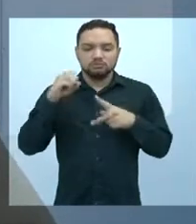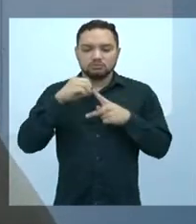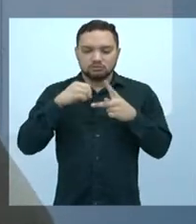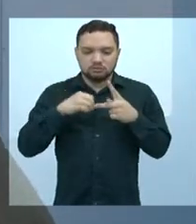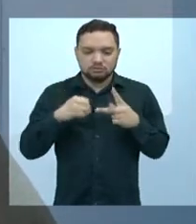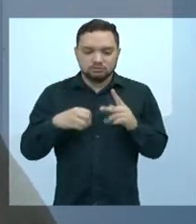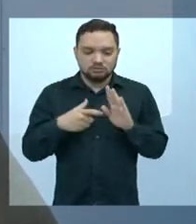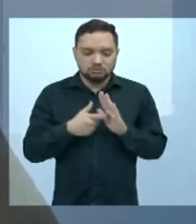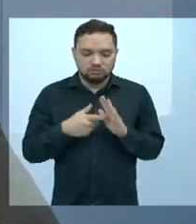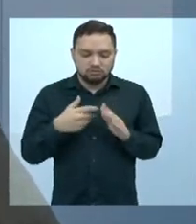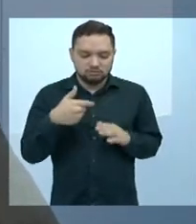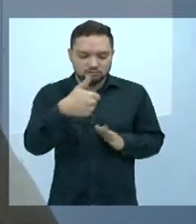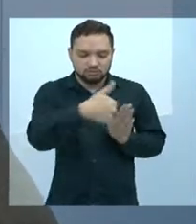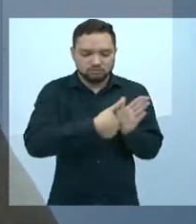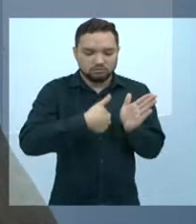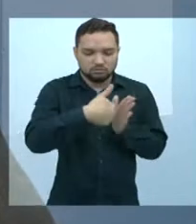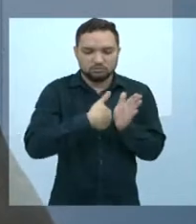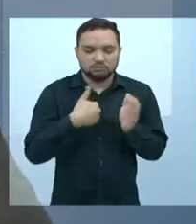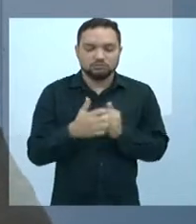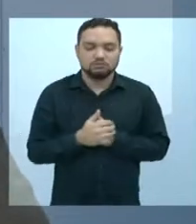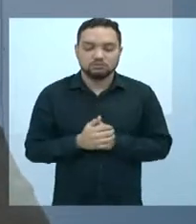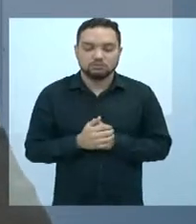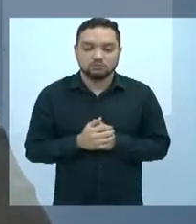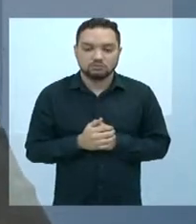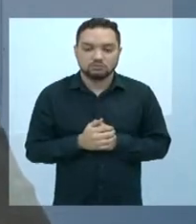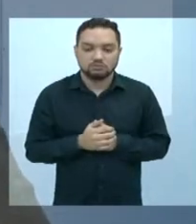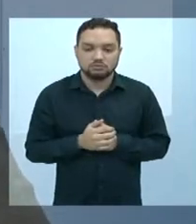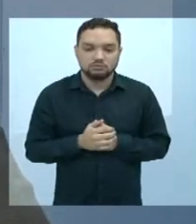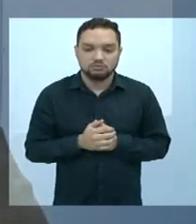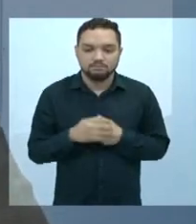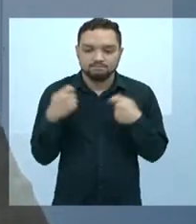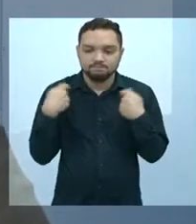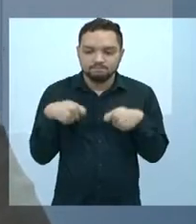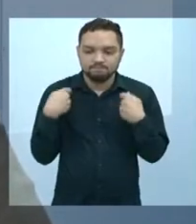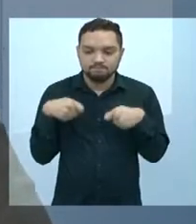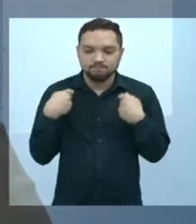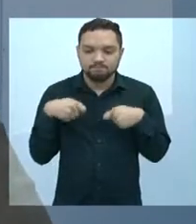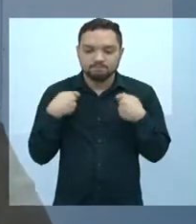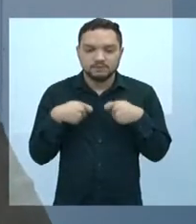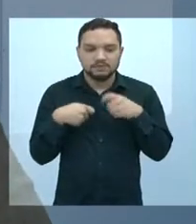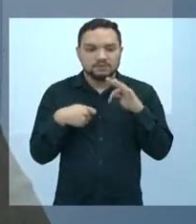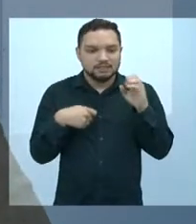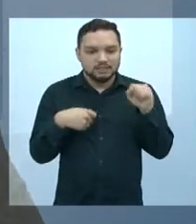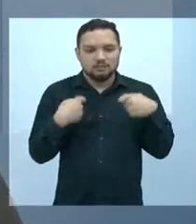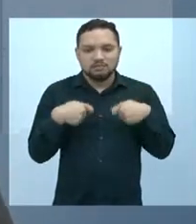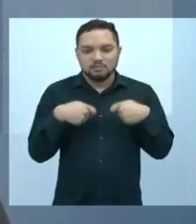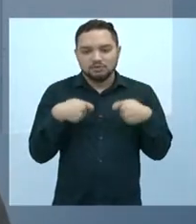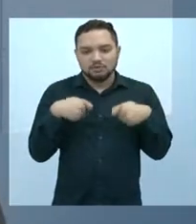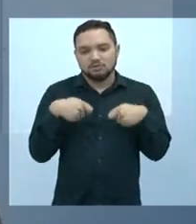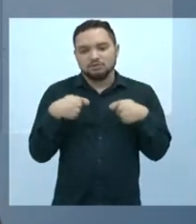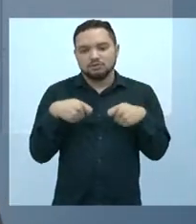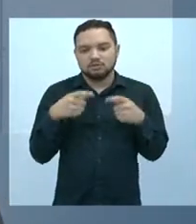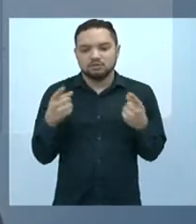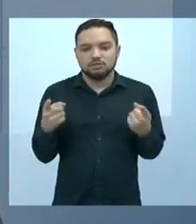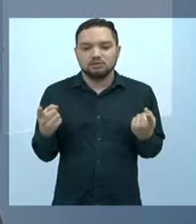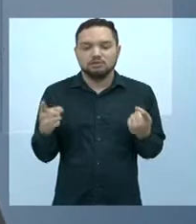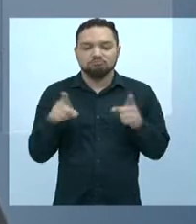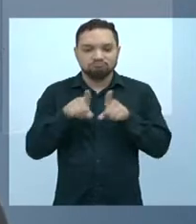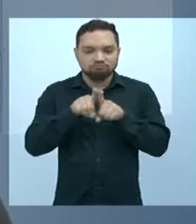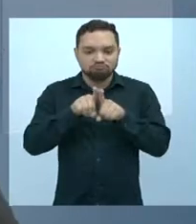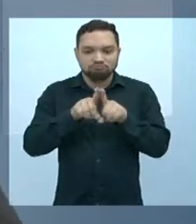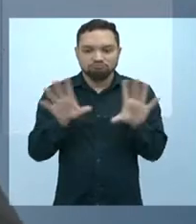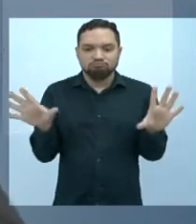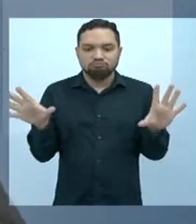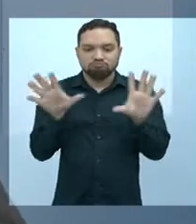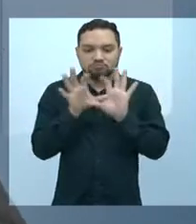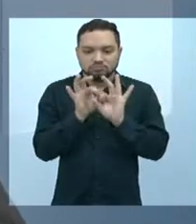me fazia consulta, eu dizia que não tinha outro caminho para Tasso Gereissati a não ser uma aliança